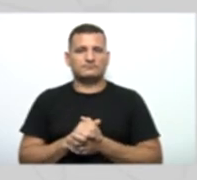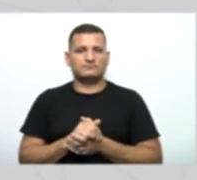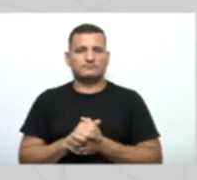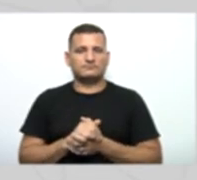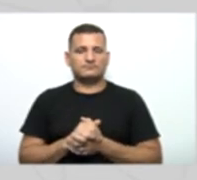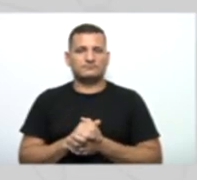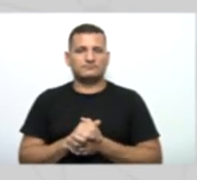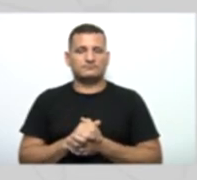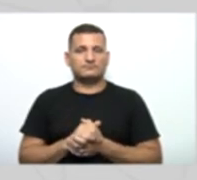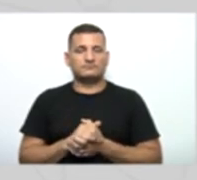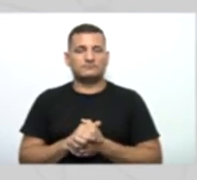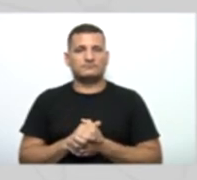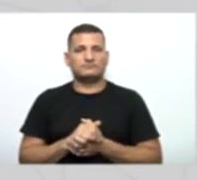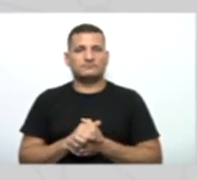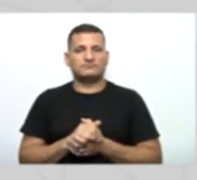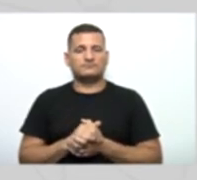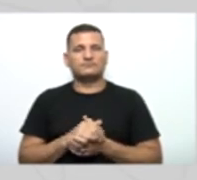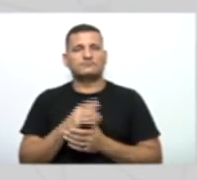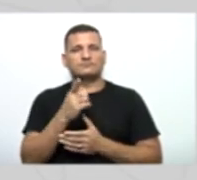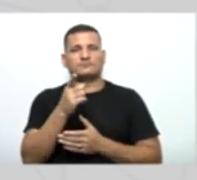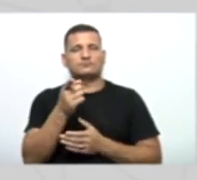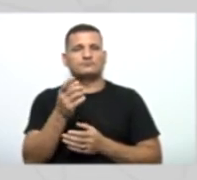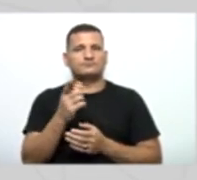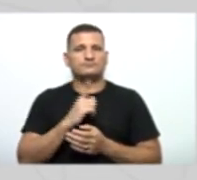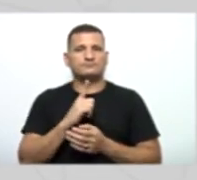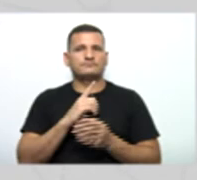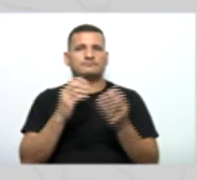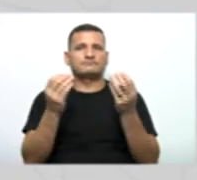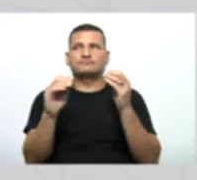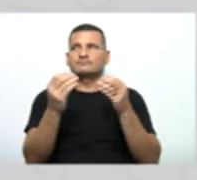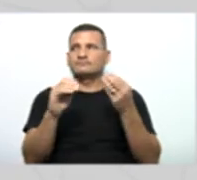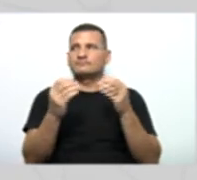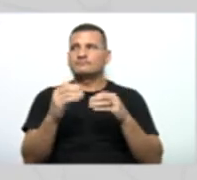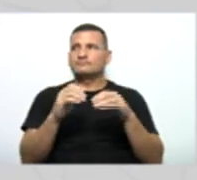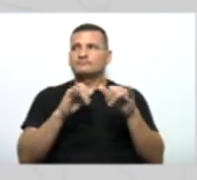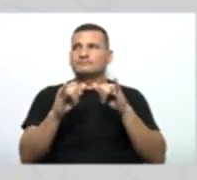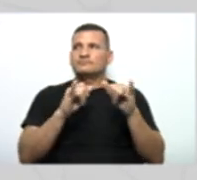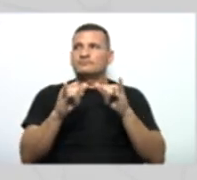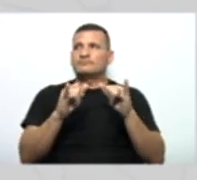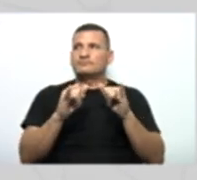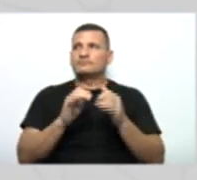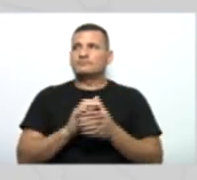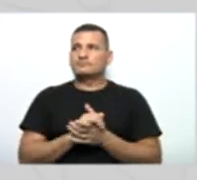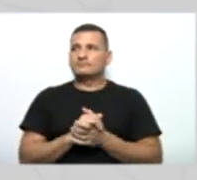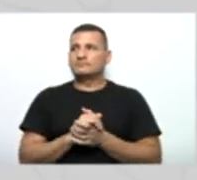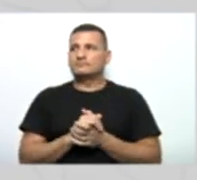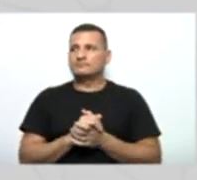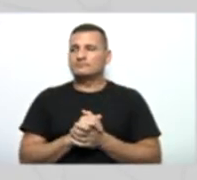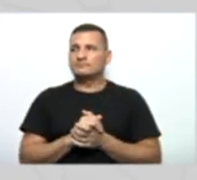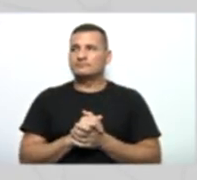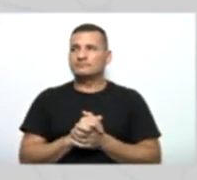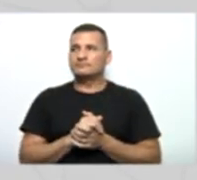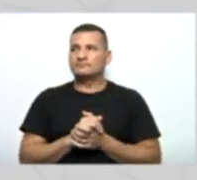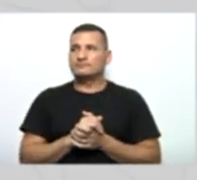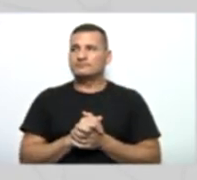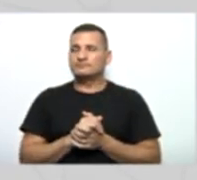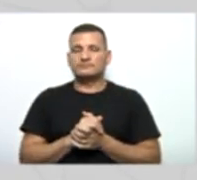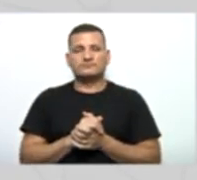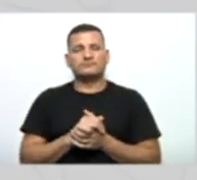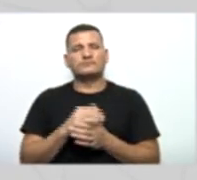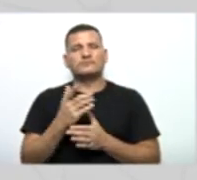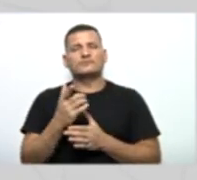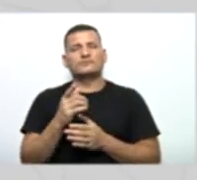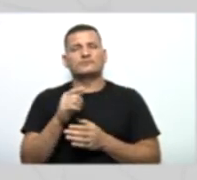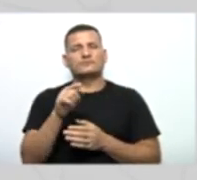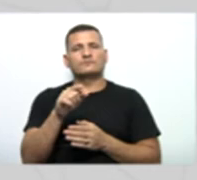Então você vai ter o preenchimento dessas informações, beleza? Como você vai decidir qual